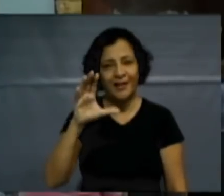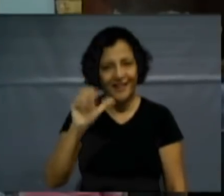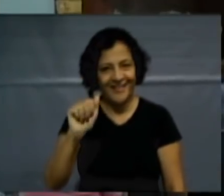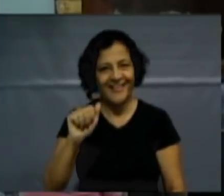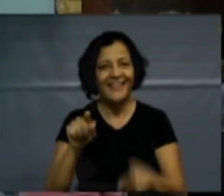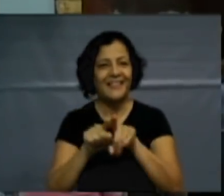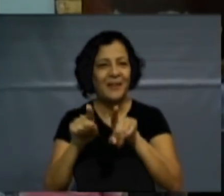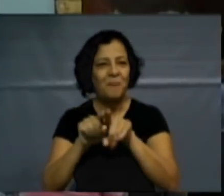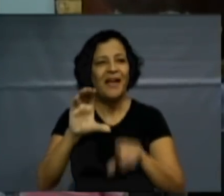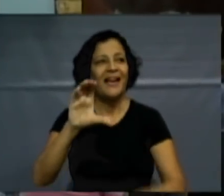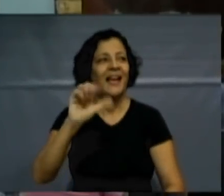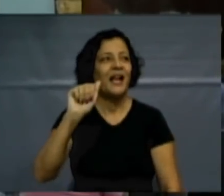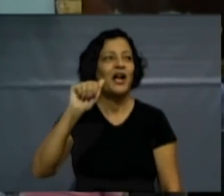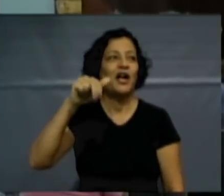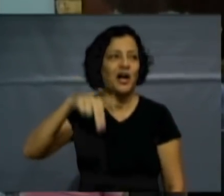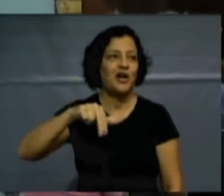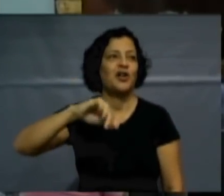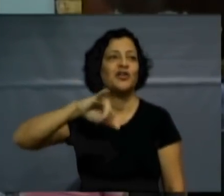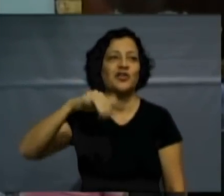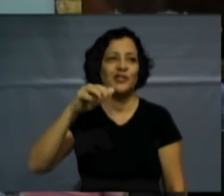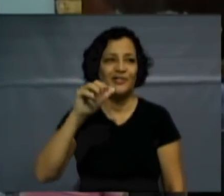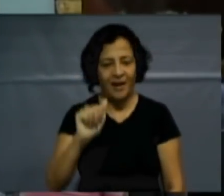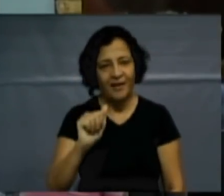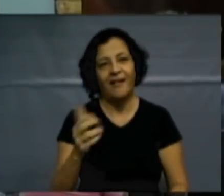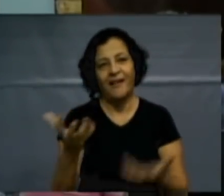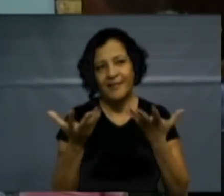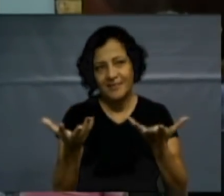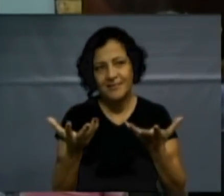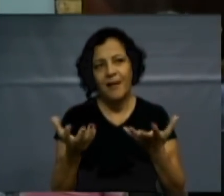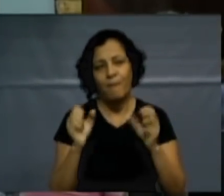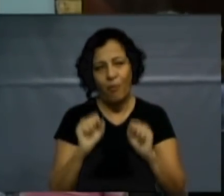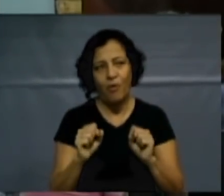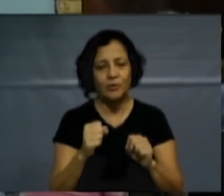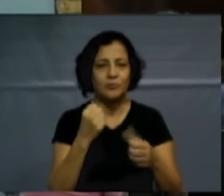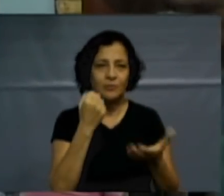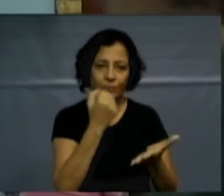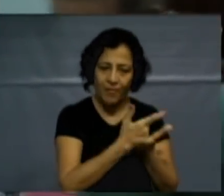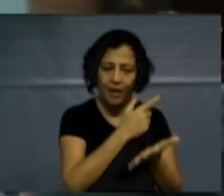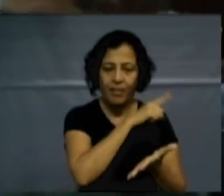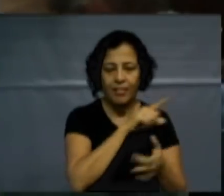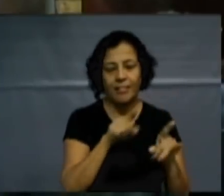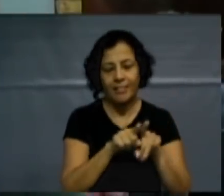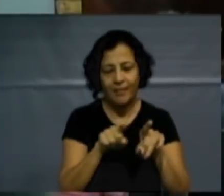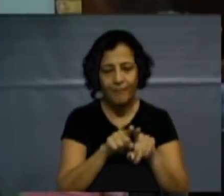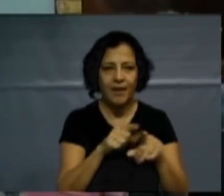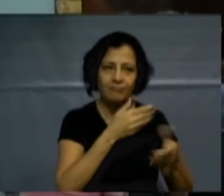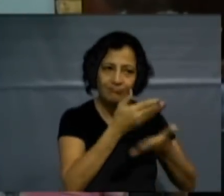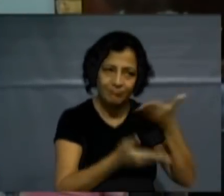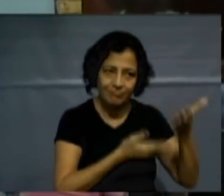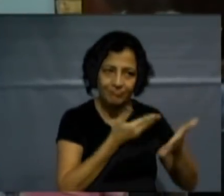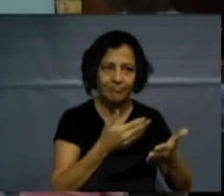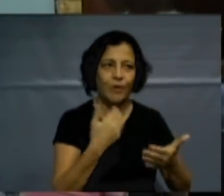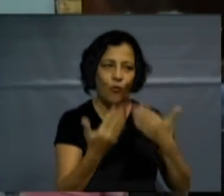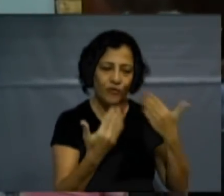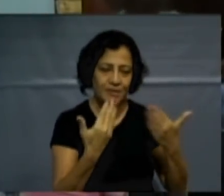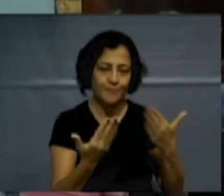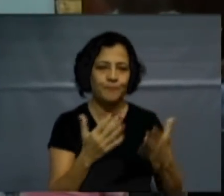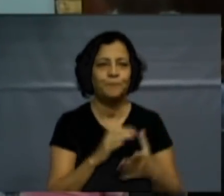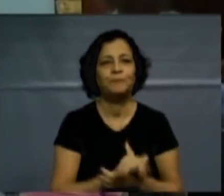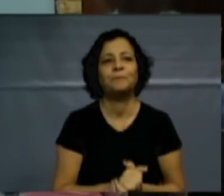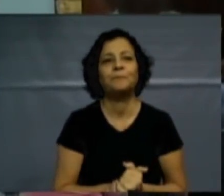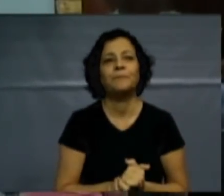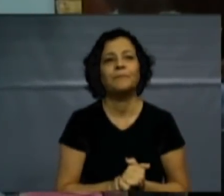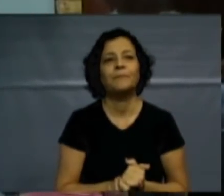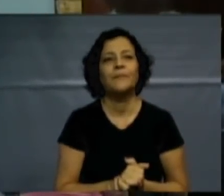pessoal da cantina. Quem quiser também pode ir lá atrás e lá também a gente fica mais à vontade.